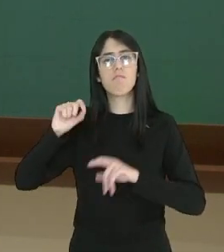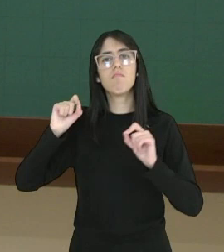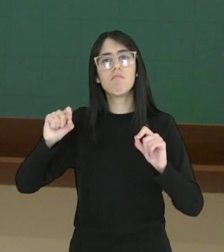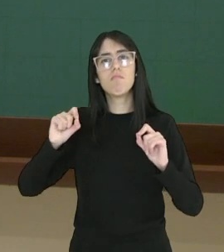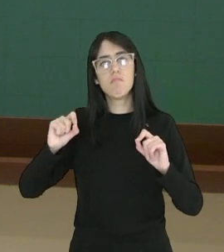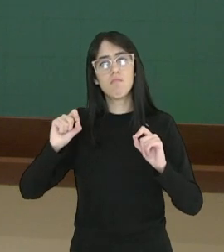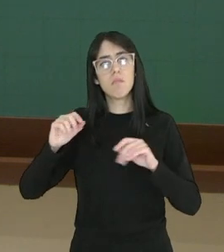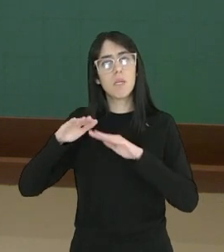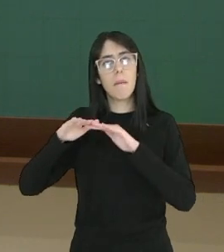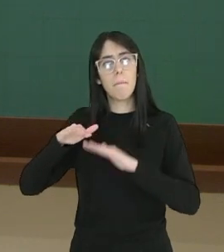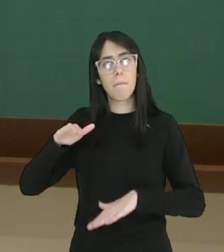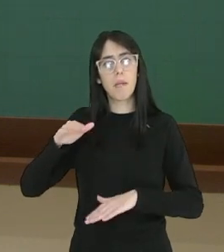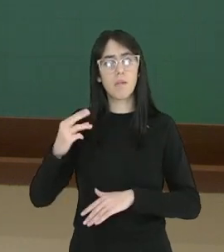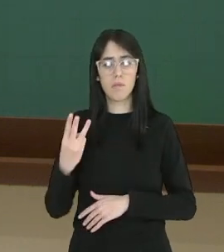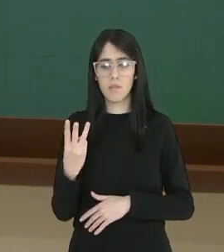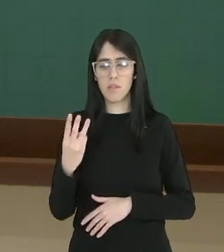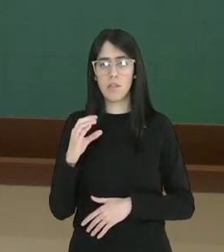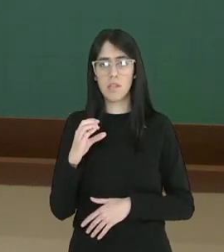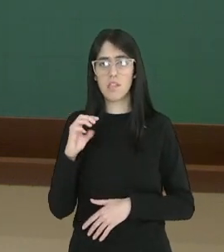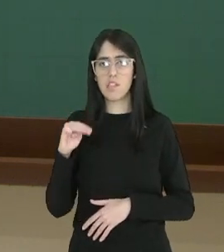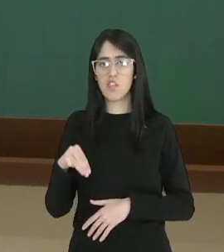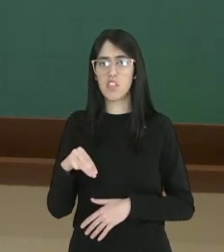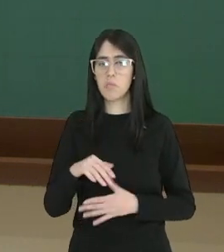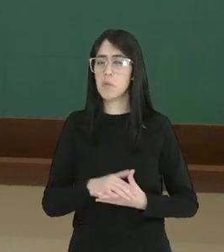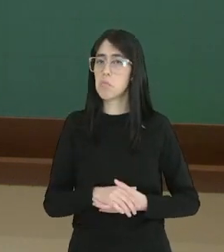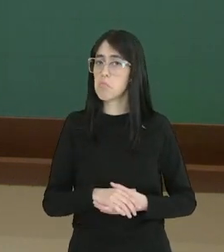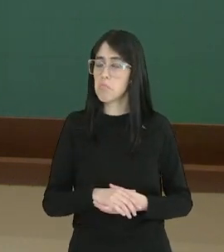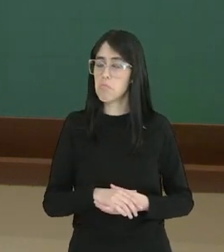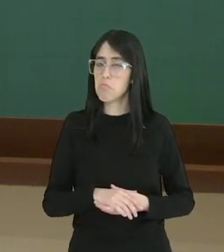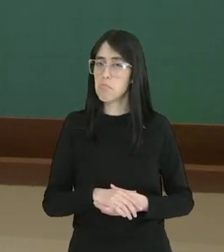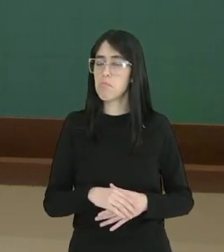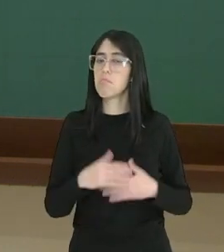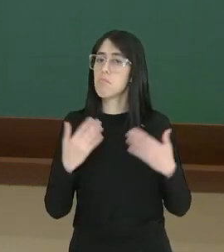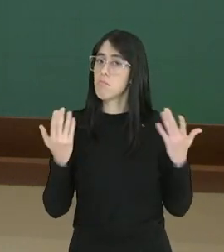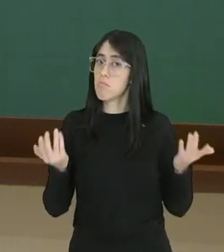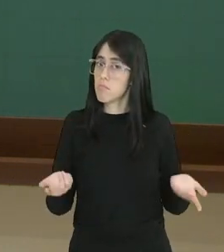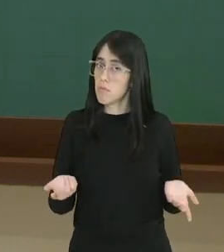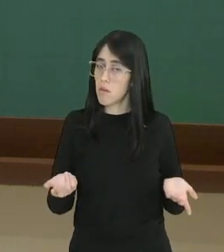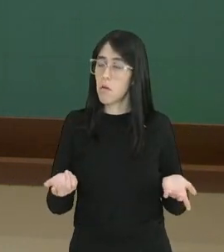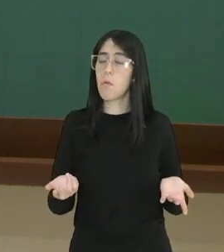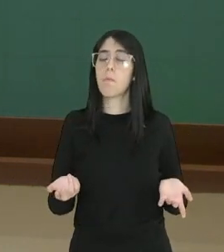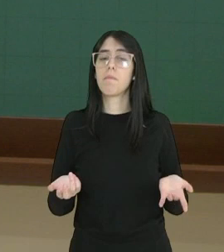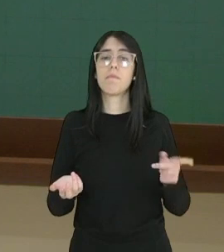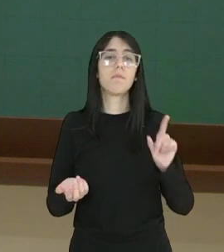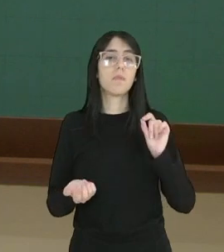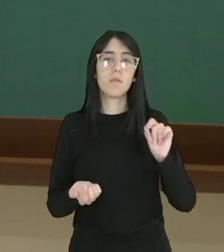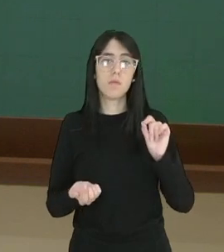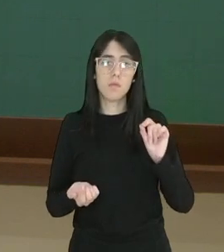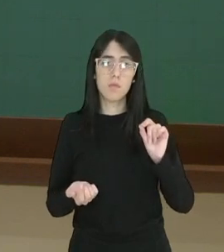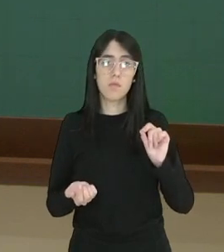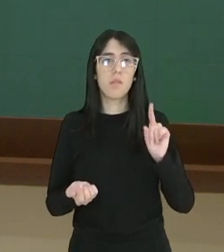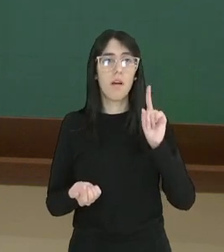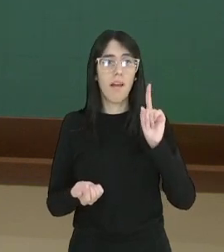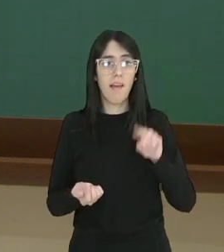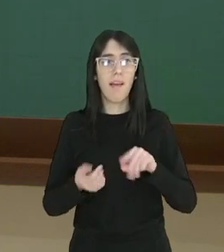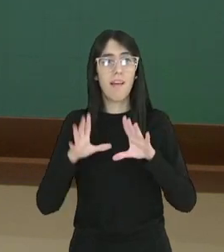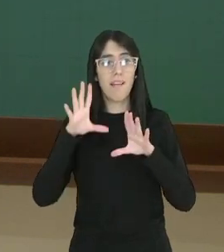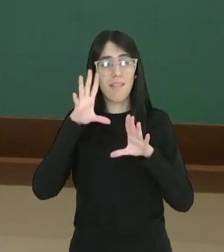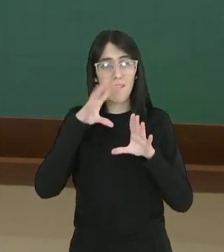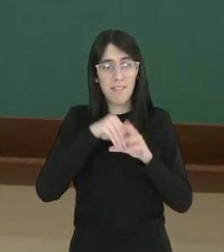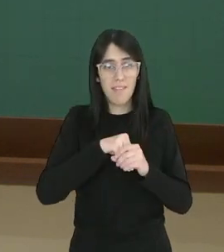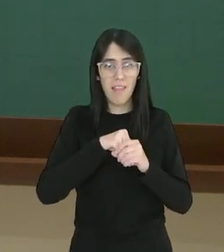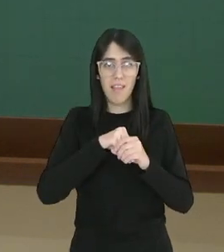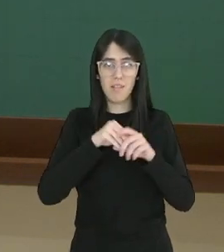distam menos de 3 centímetros. Então, provavelmente, são os pontos que estão aqui dentro